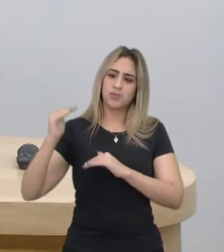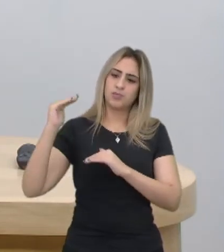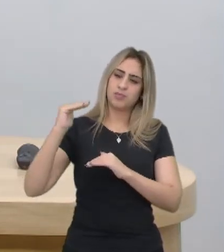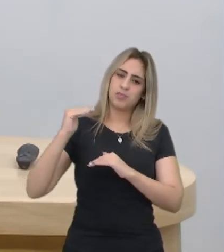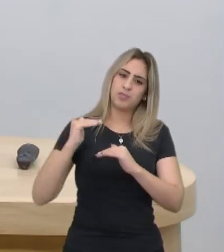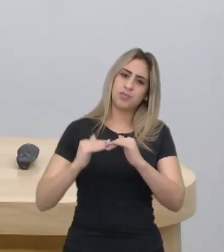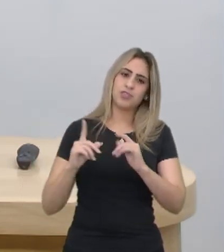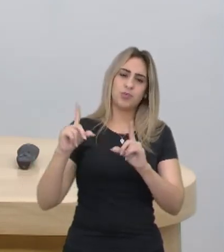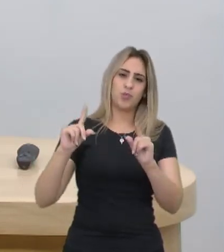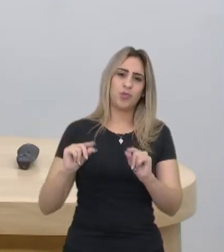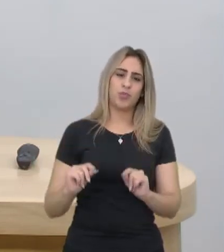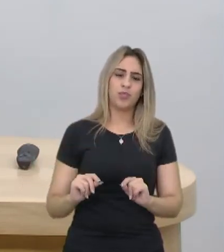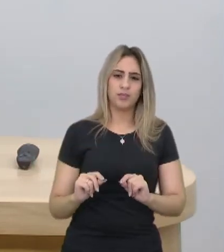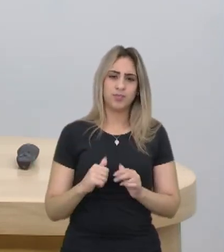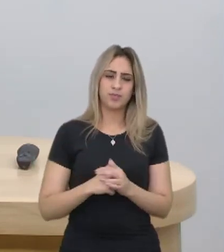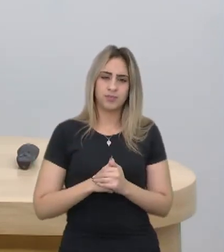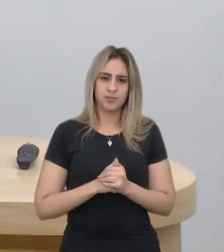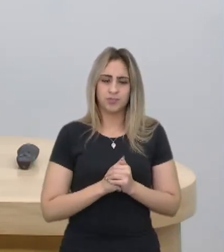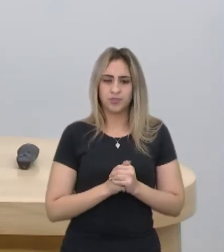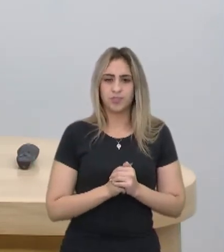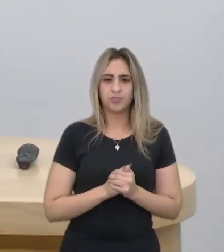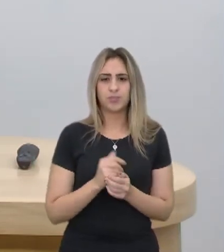né?